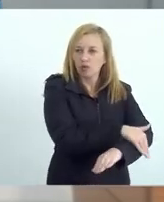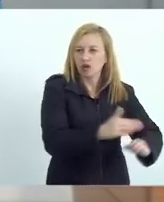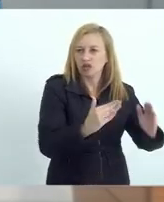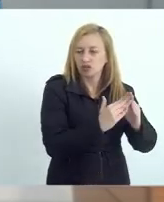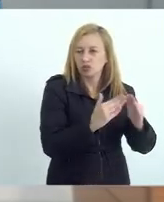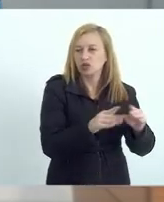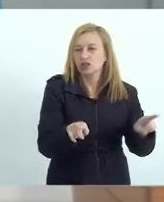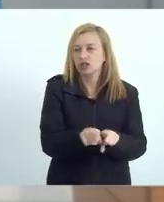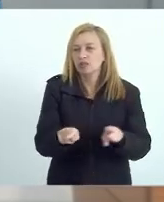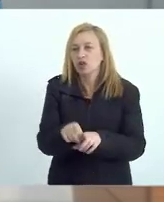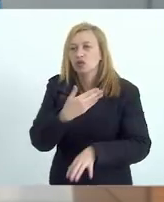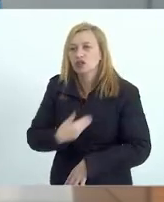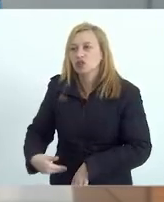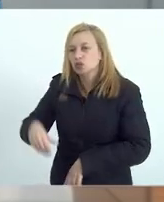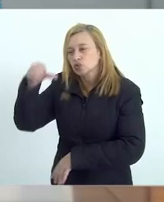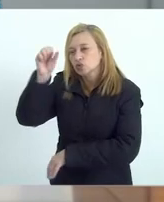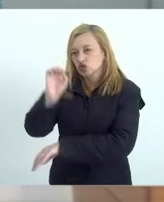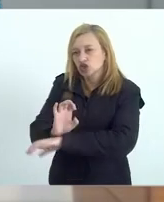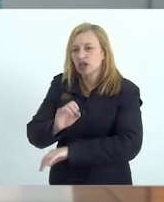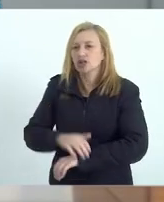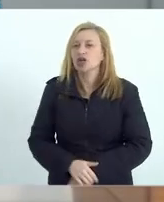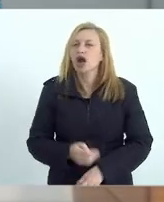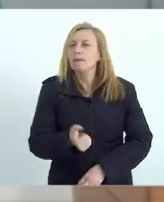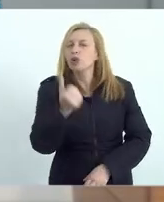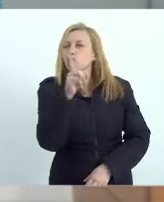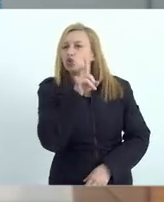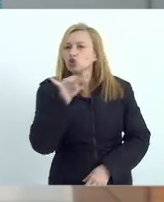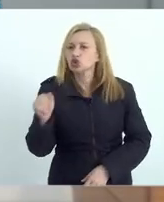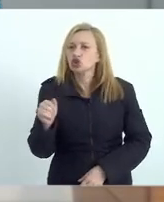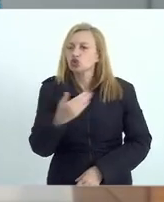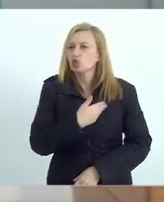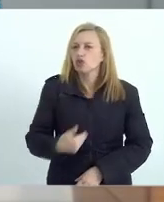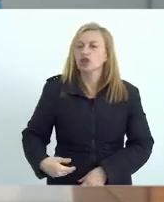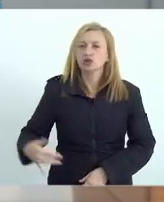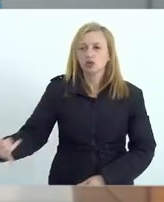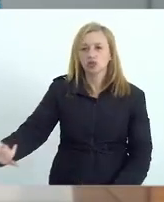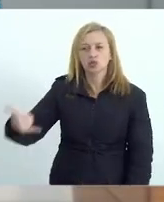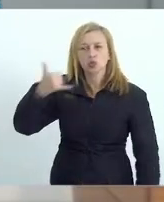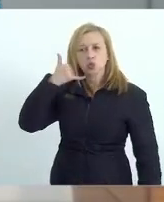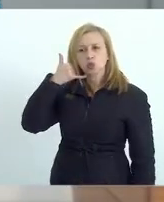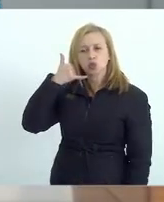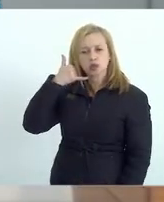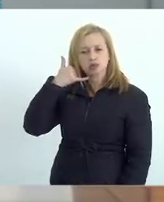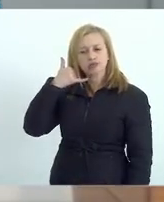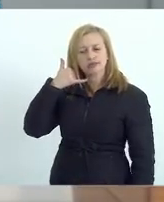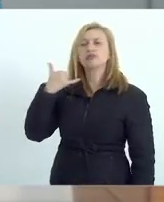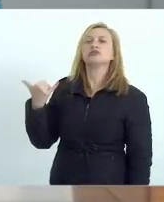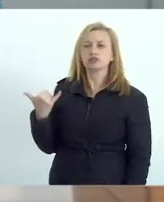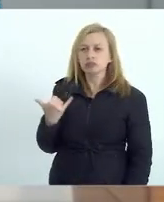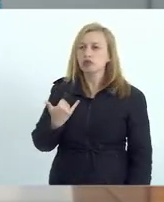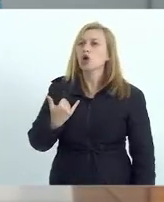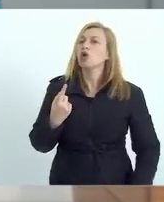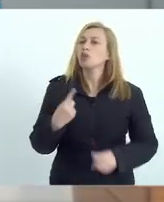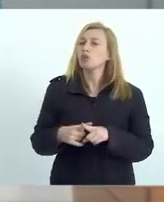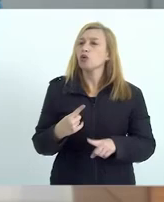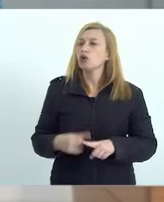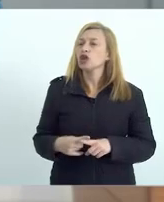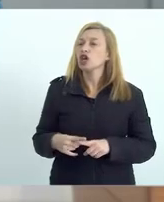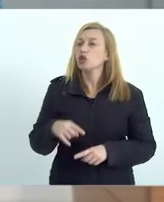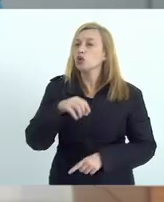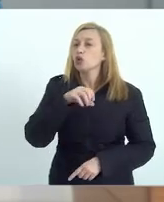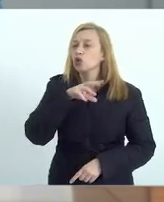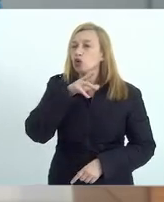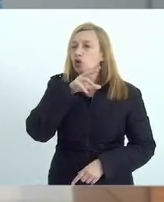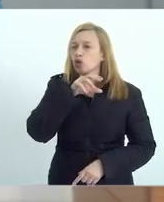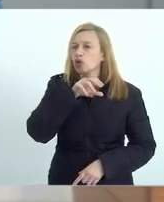o governador do Estado e há poucos dias atrás do governador me ligou é porque eu sogro